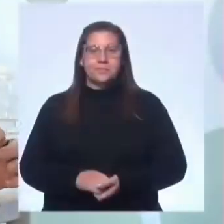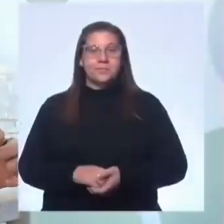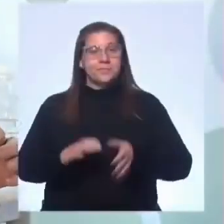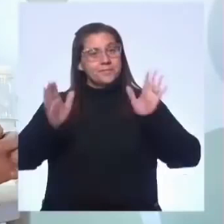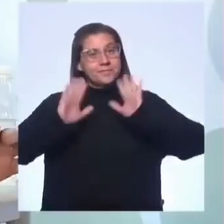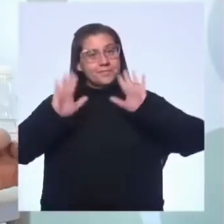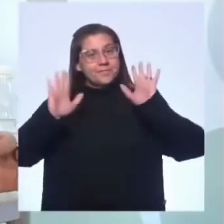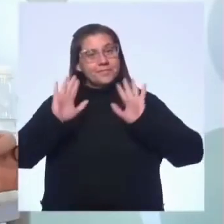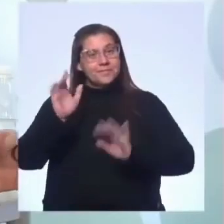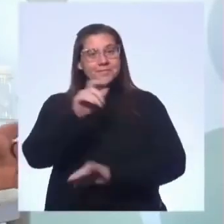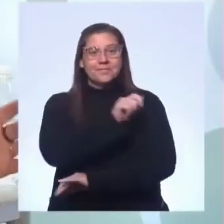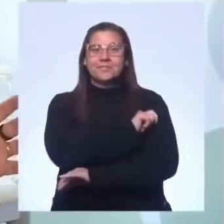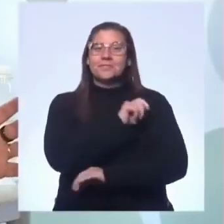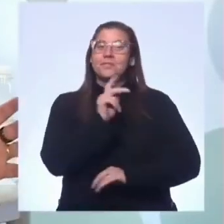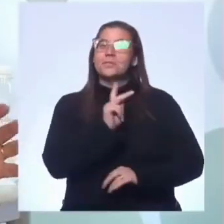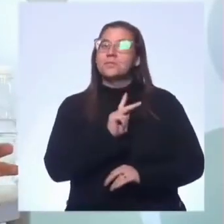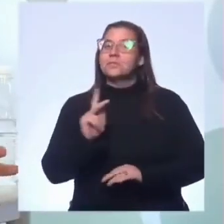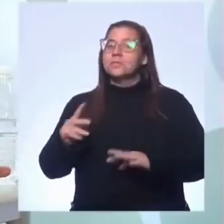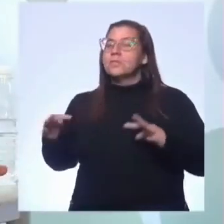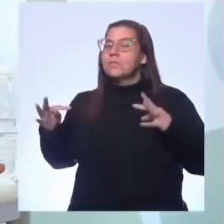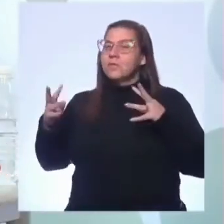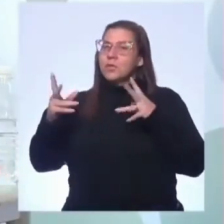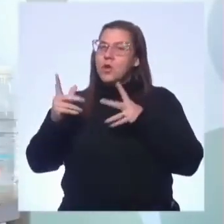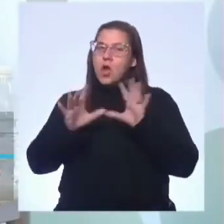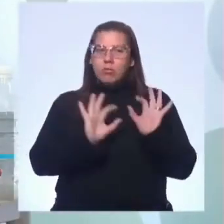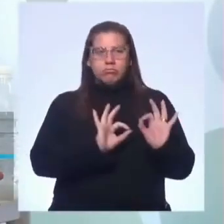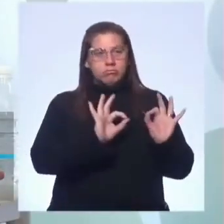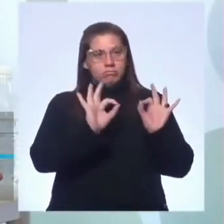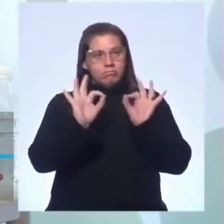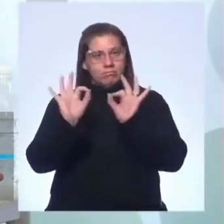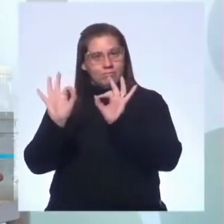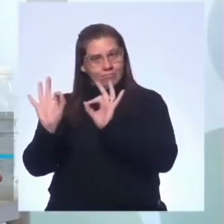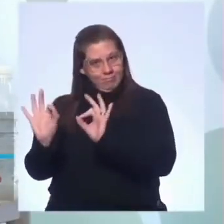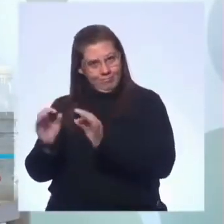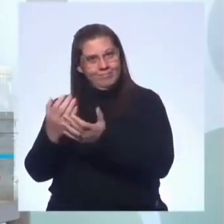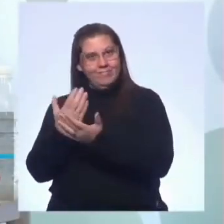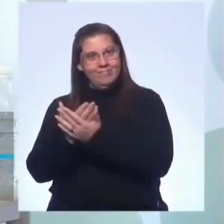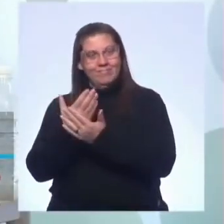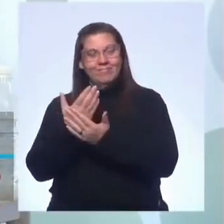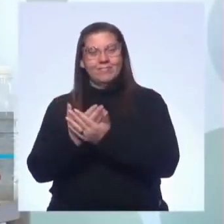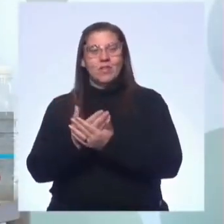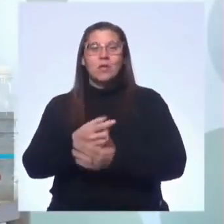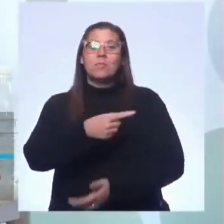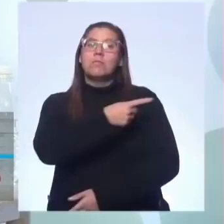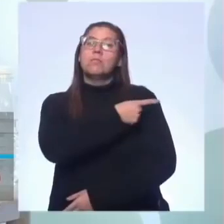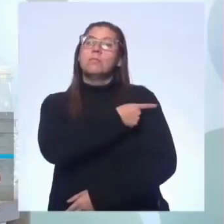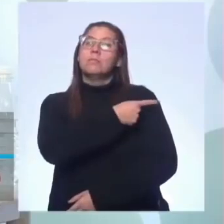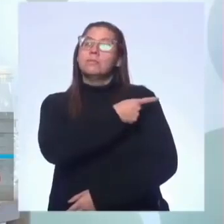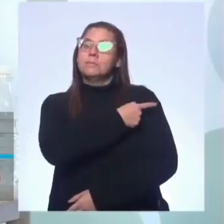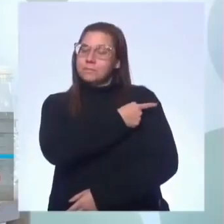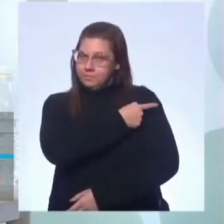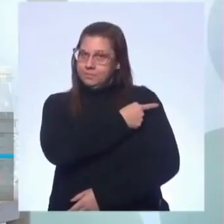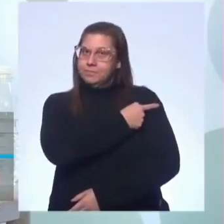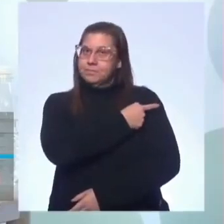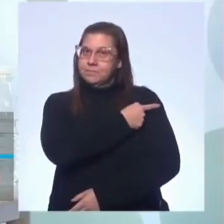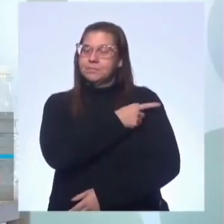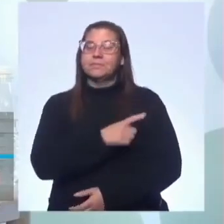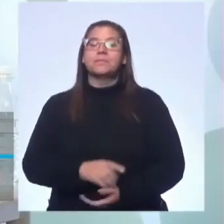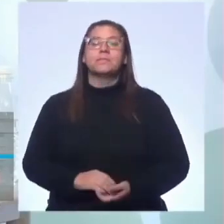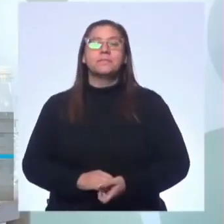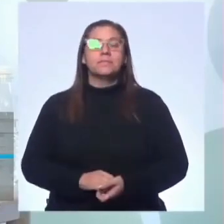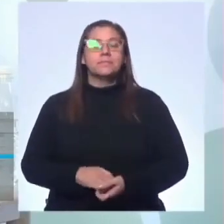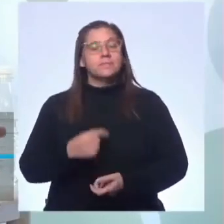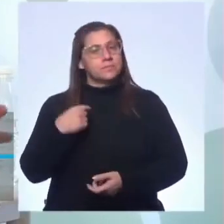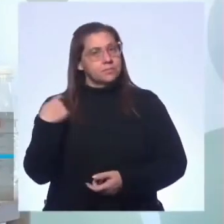olá, alunos, professores e a todos que irão acompanhar a mais uma aula aí da primeira série do ensino médio.